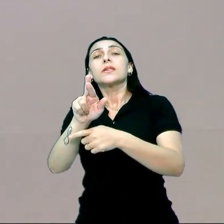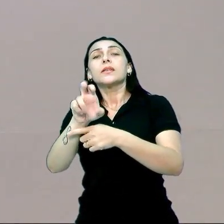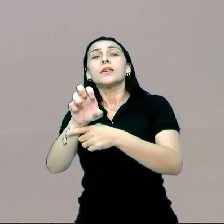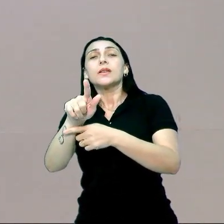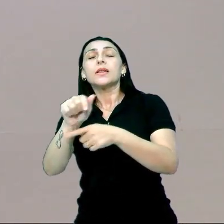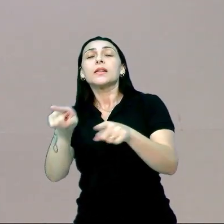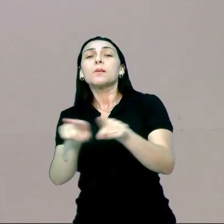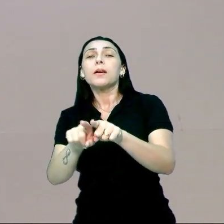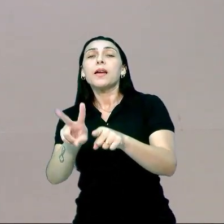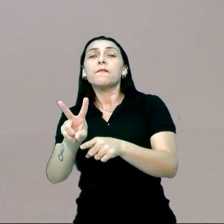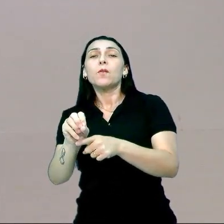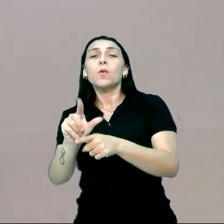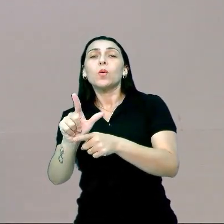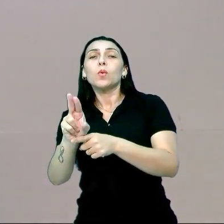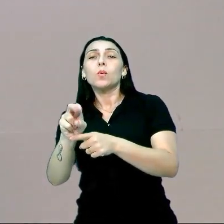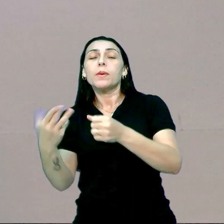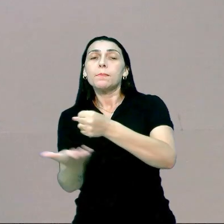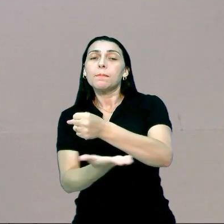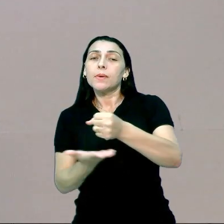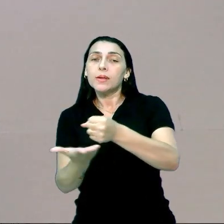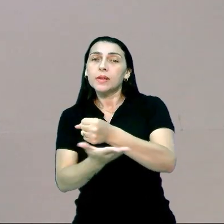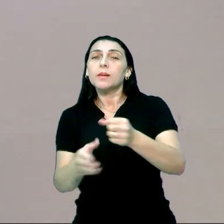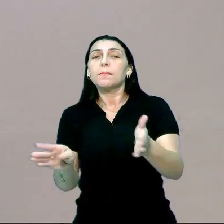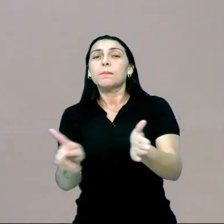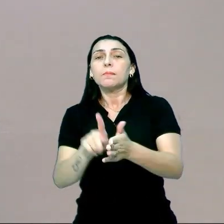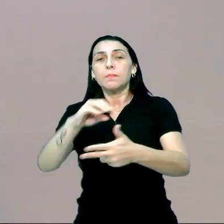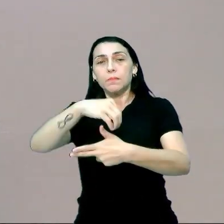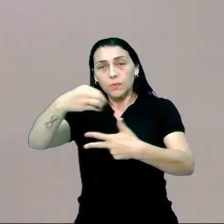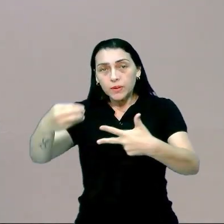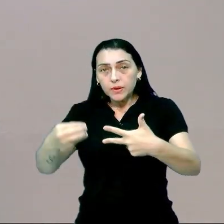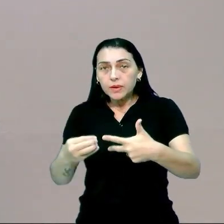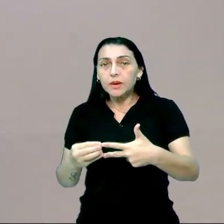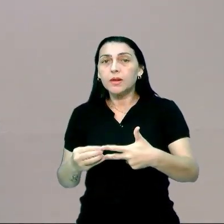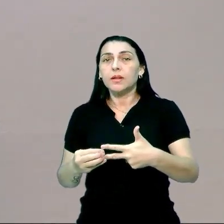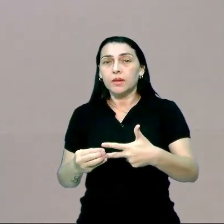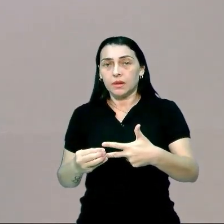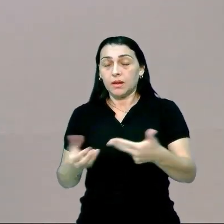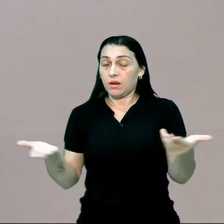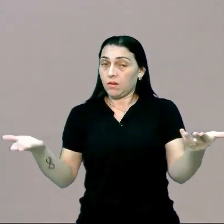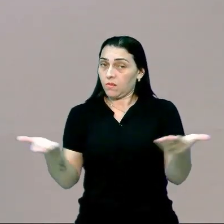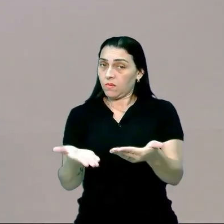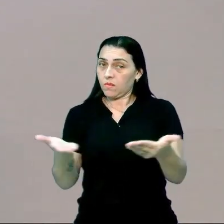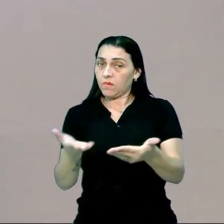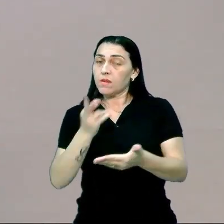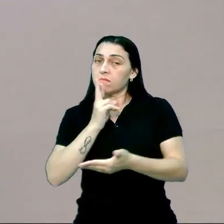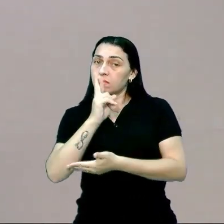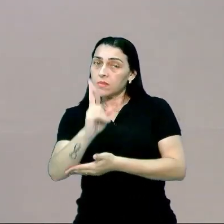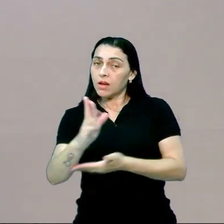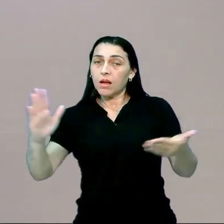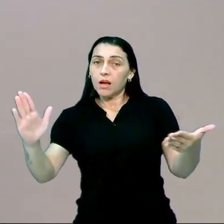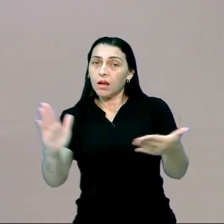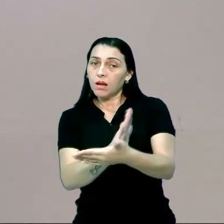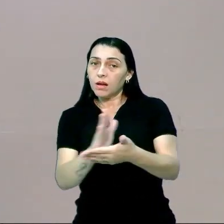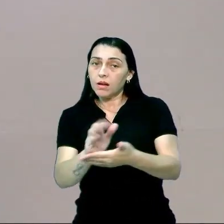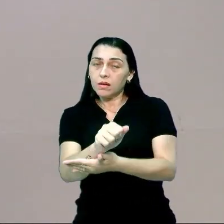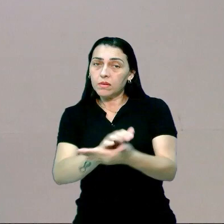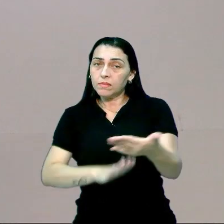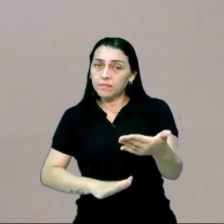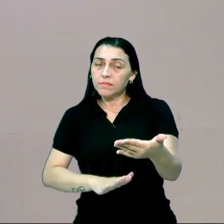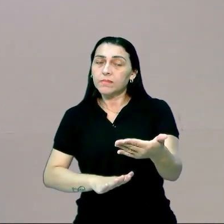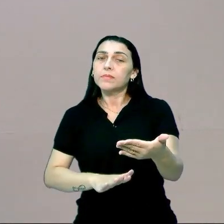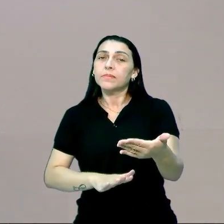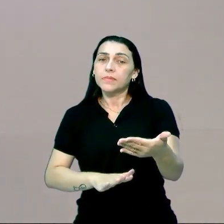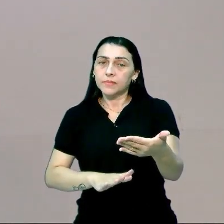volumes, porque é baseado mais para o Enem, tá bom? Agora nós vamos resolver um